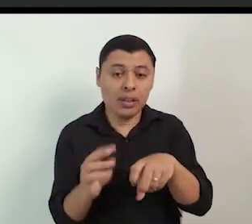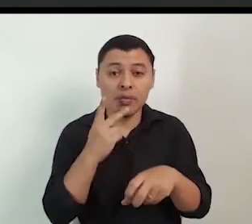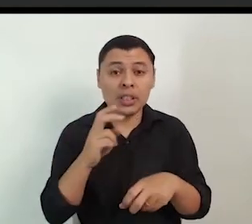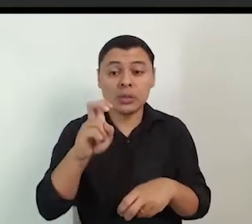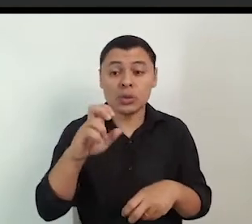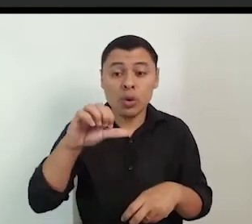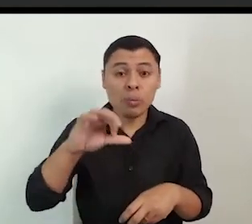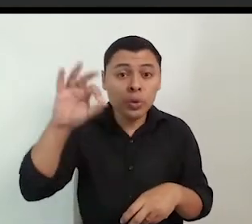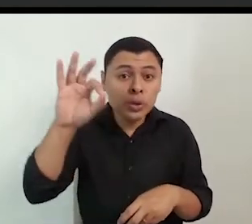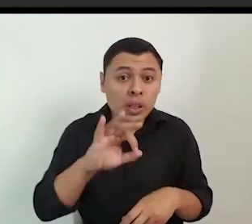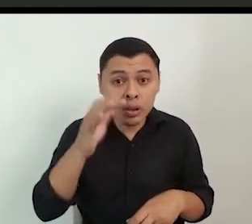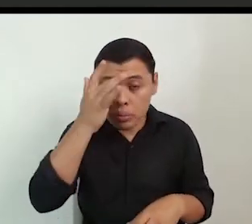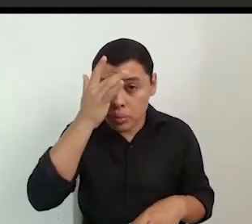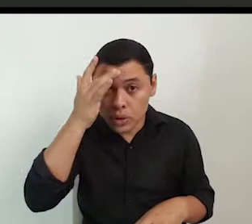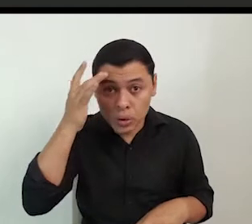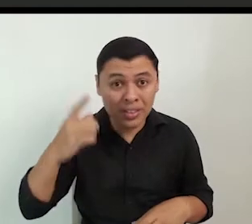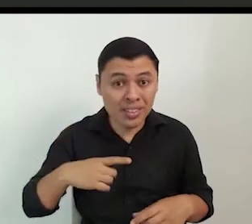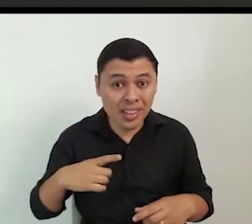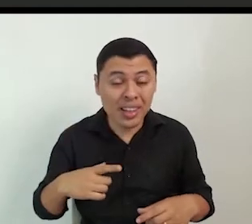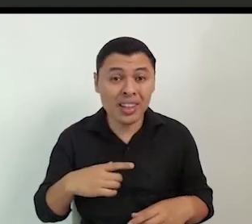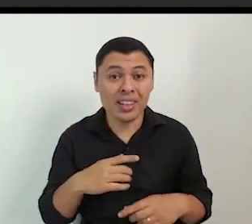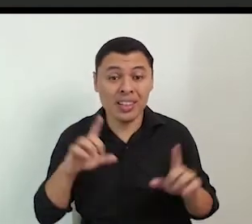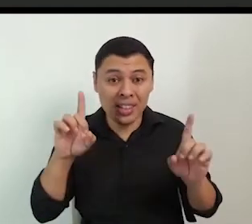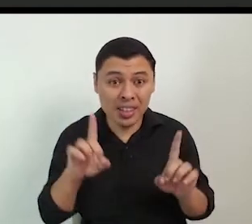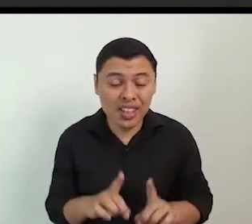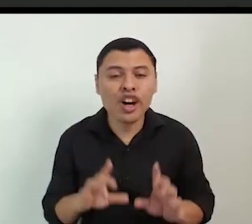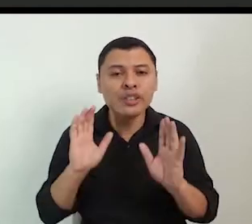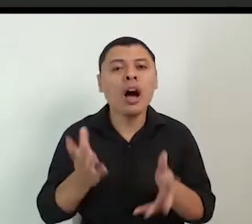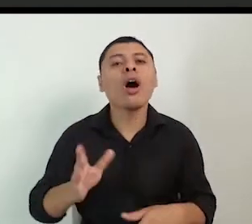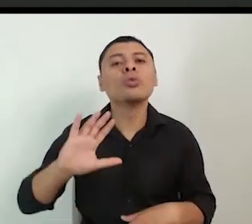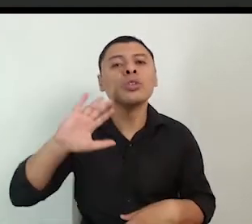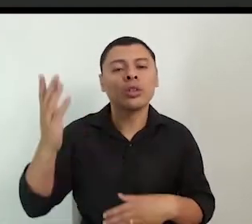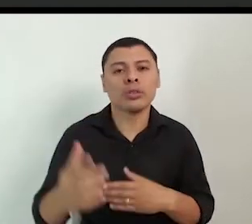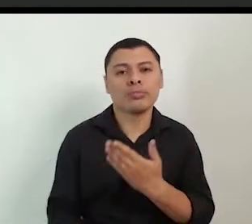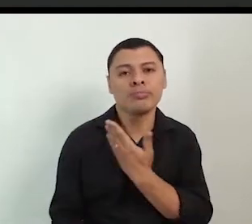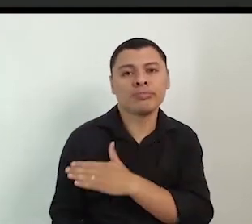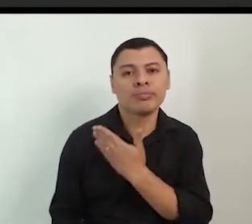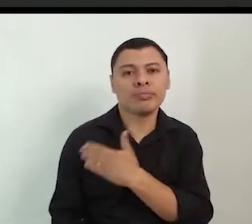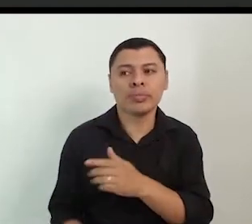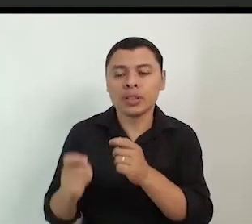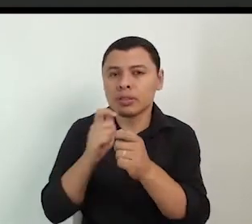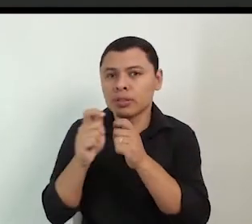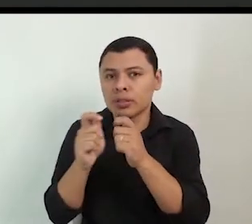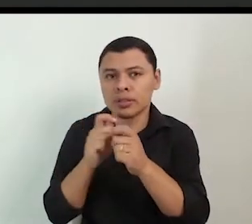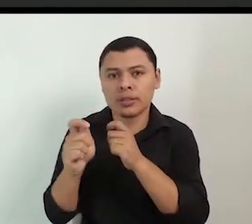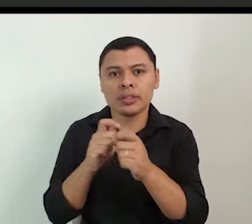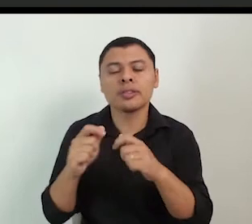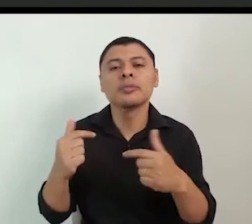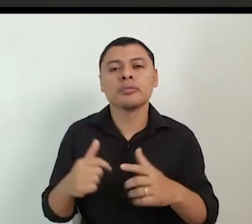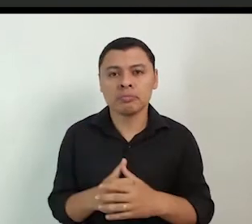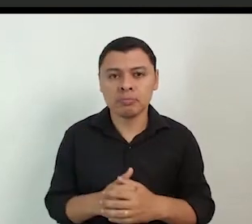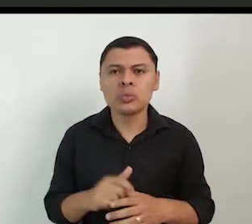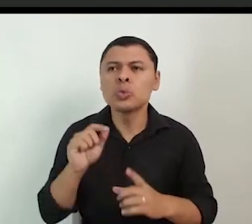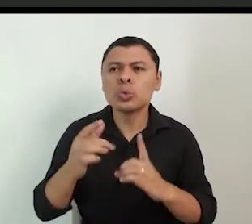já sofreram preconceito no seu processo seletivo, né? E o que é esse preconceito? O que é esse